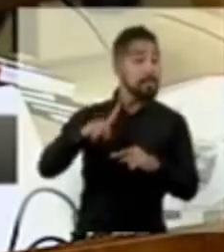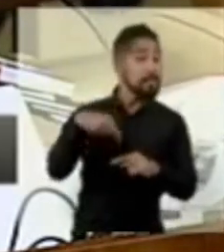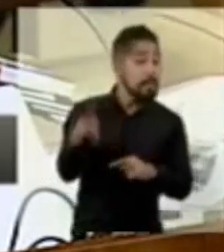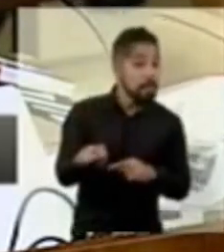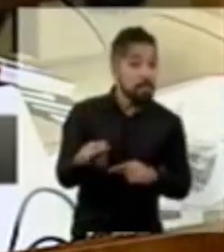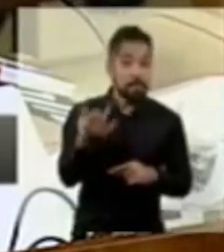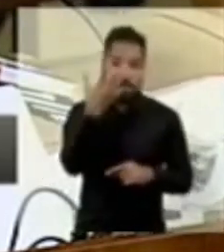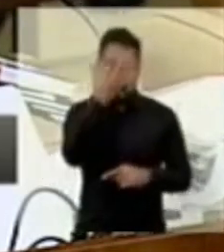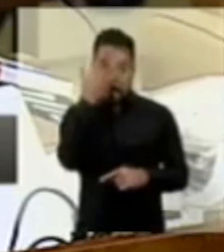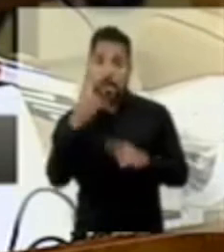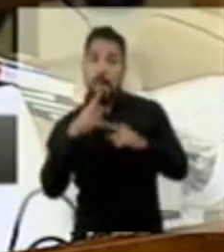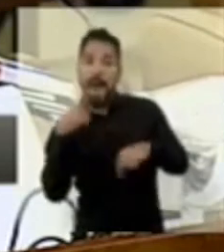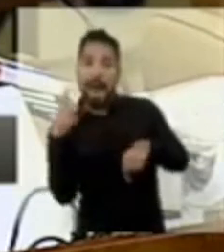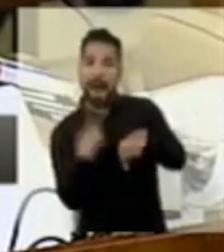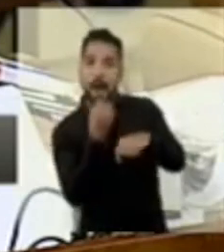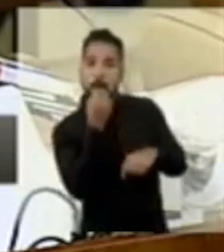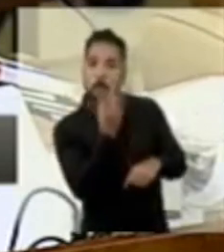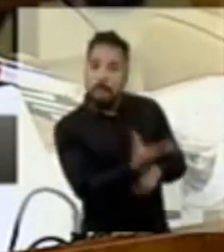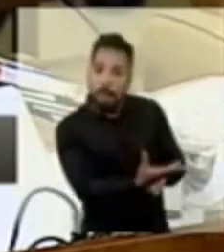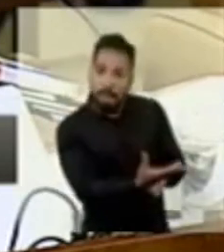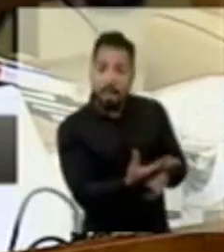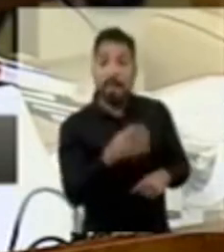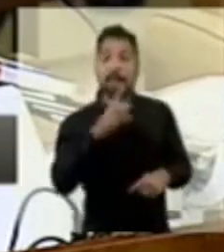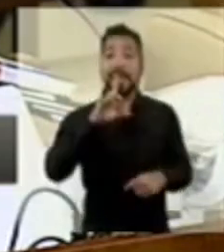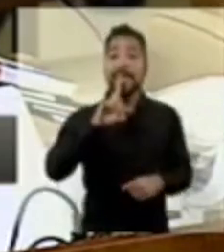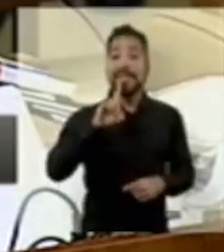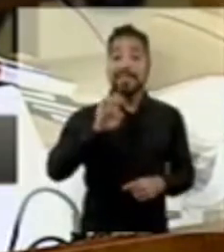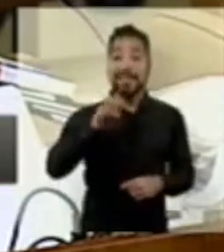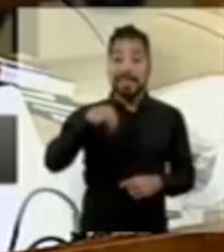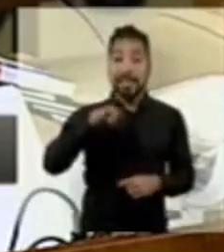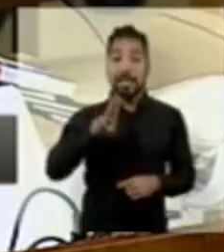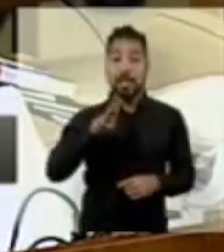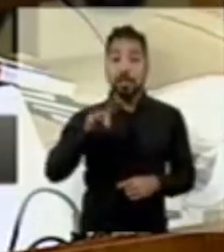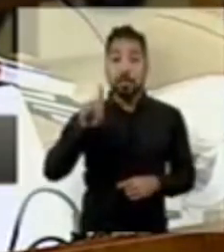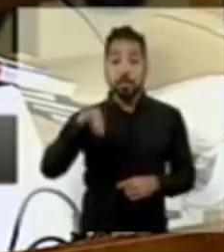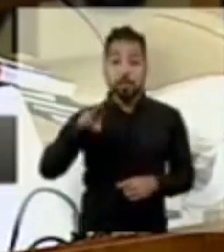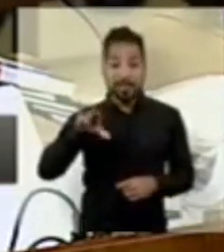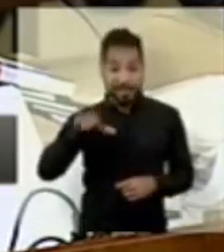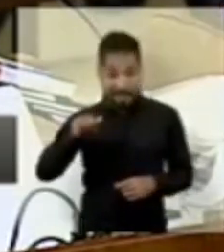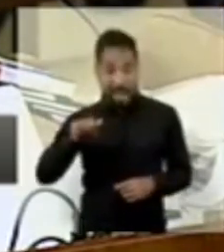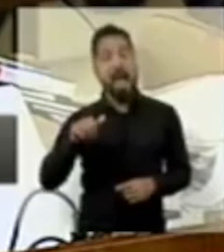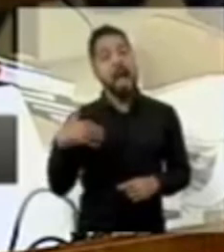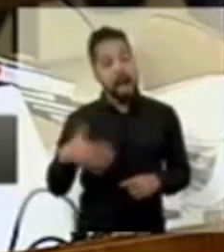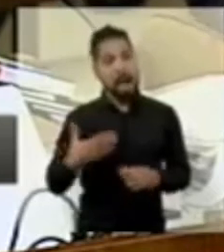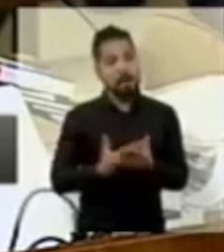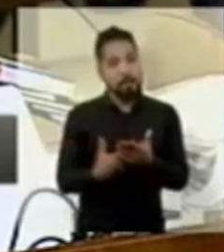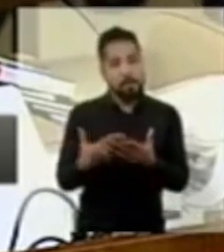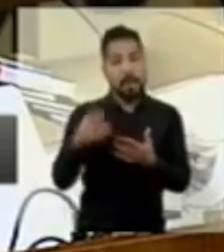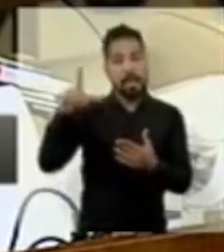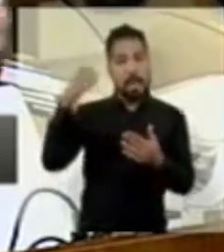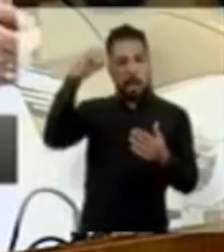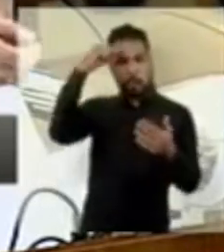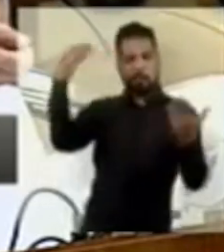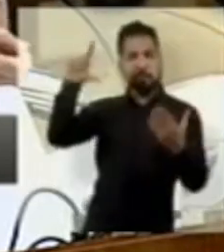denúncia aí já reduz em alguma medida o peso da presunção de inocência quando vem a condenação em primeiro